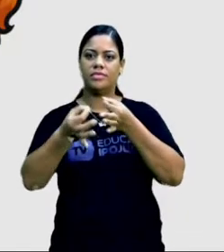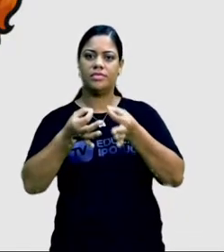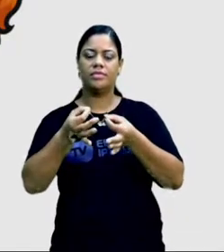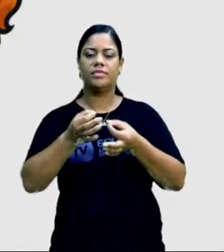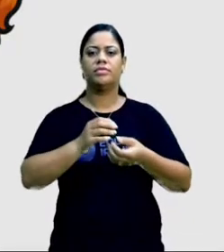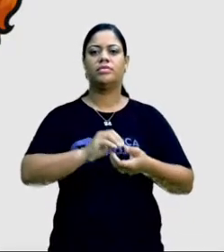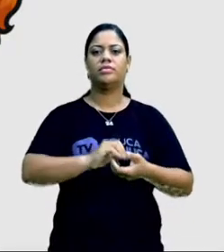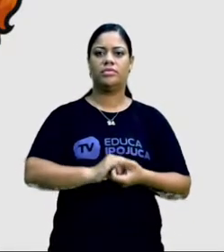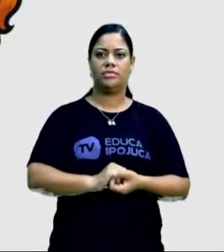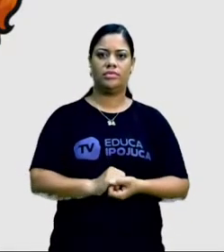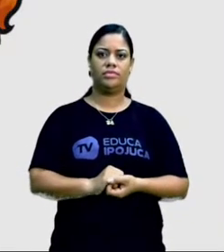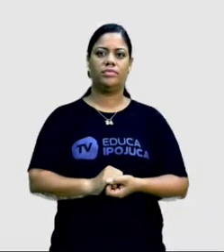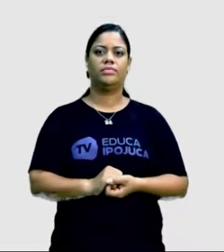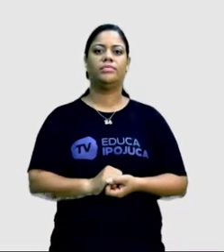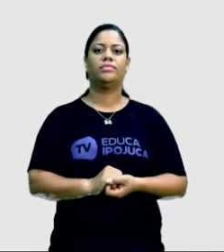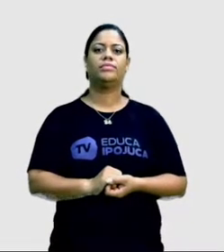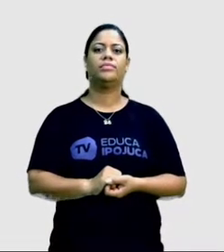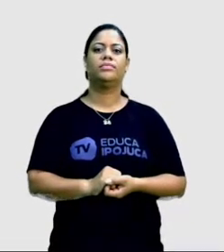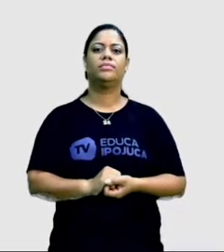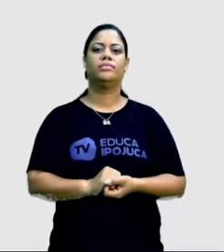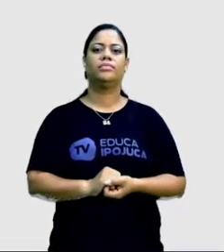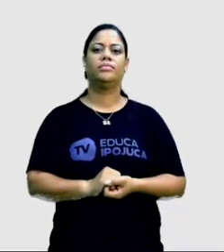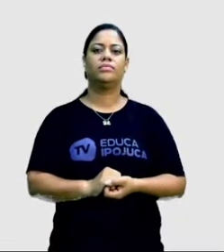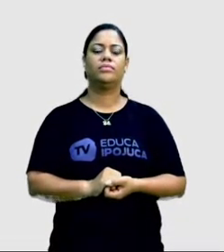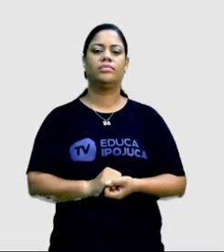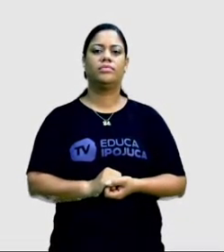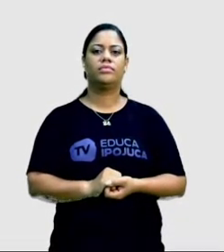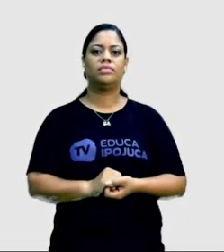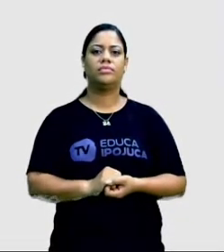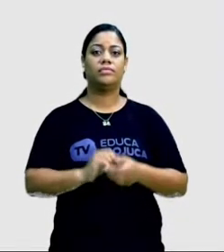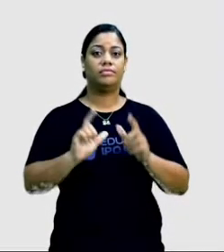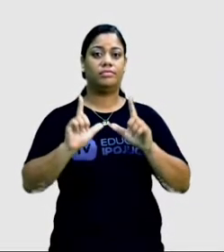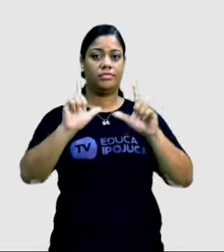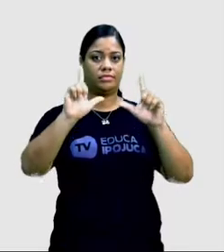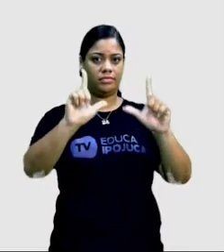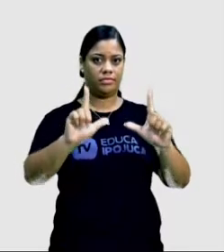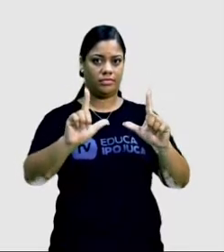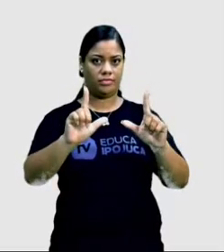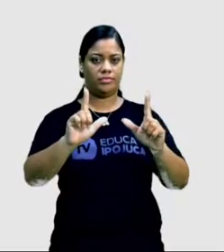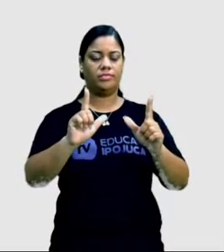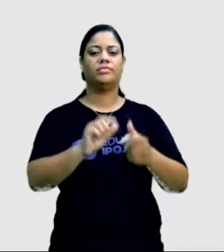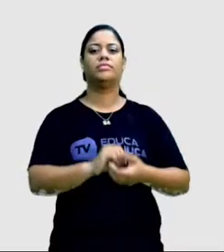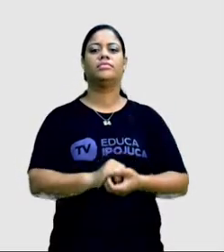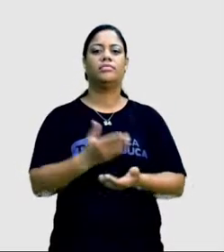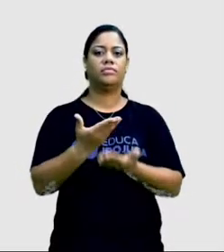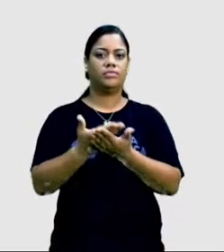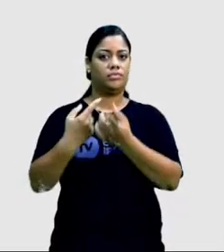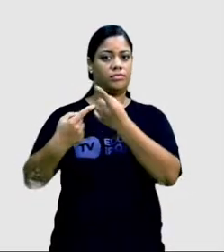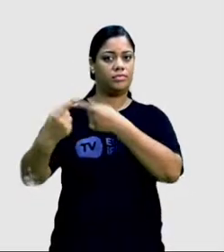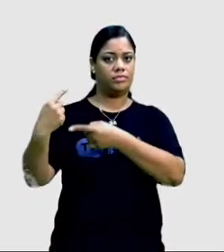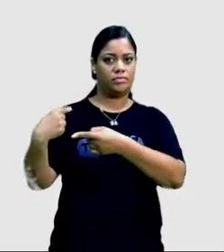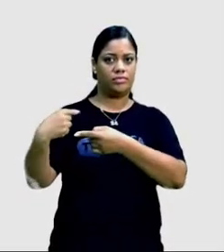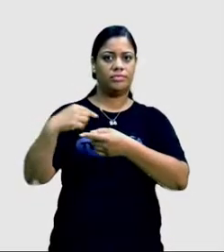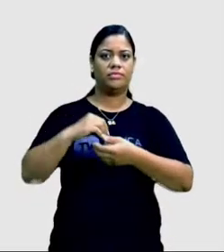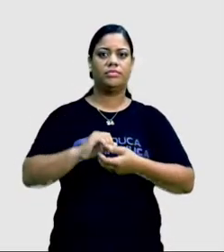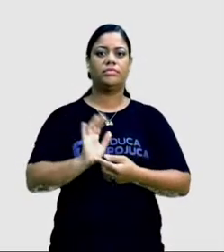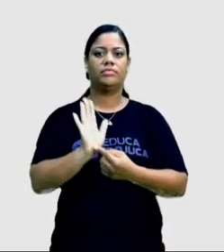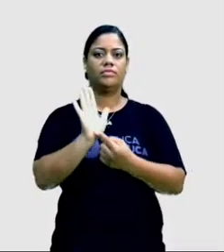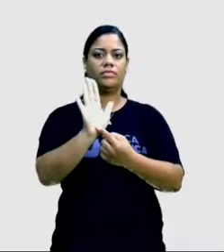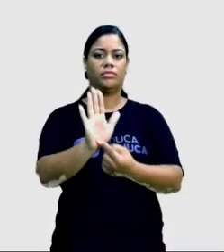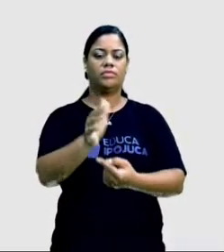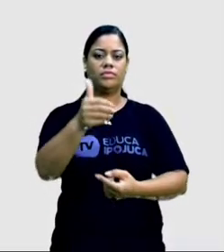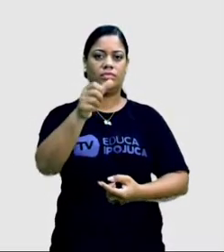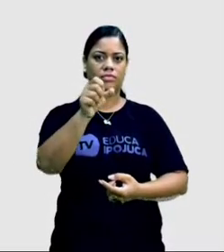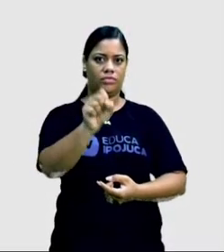e de refutação. O cartaz foi esse, que a gente trouxe na aula anterior, trazendo